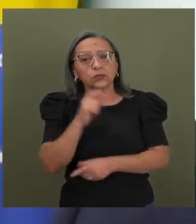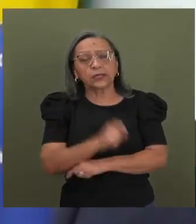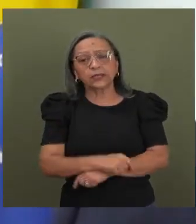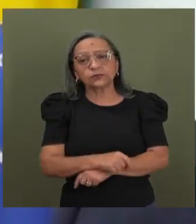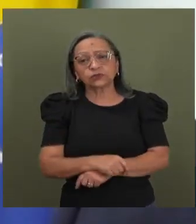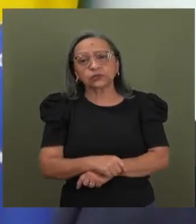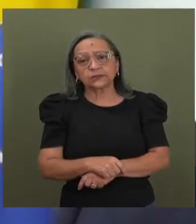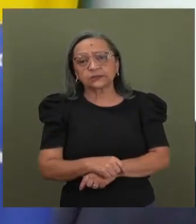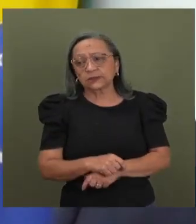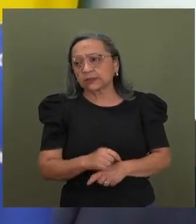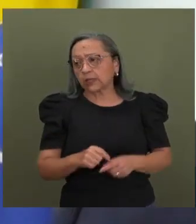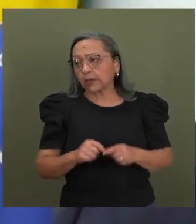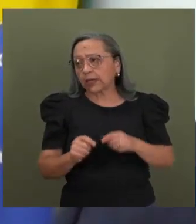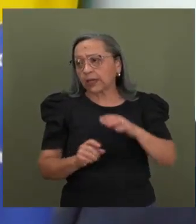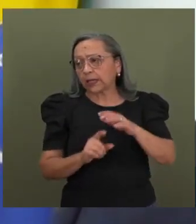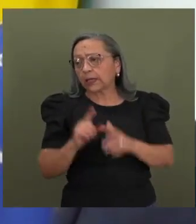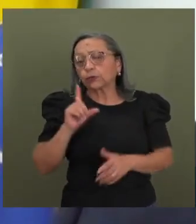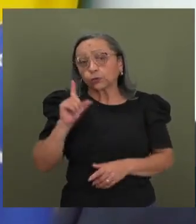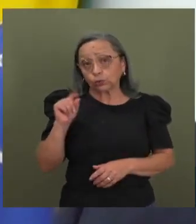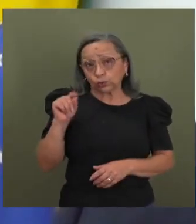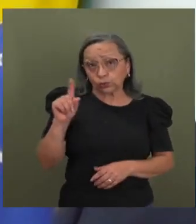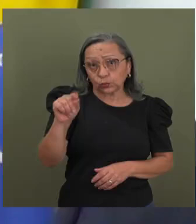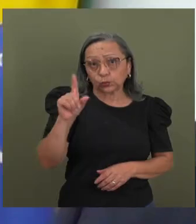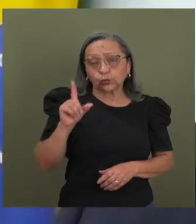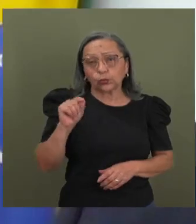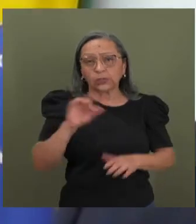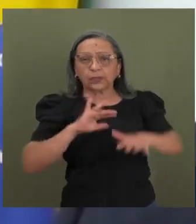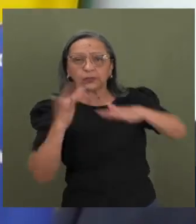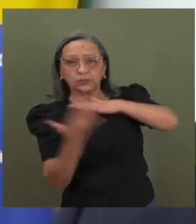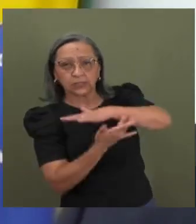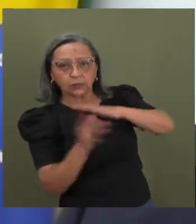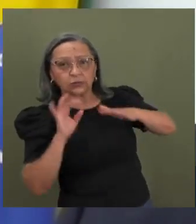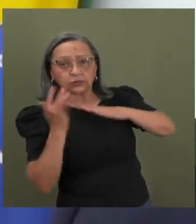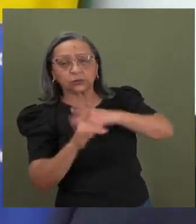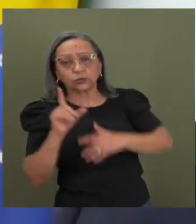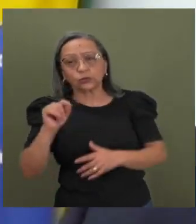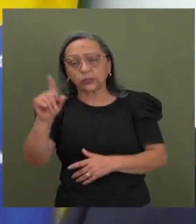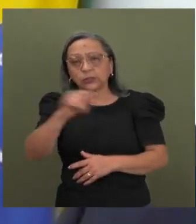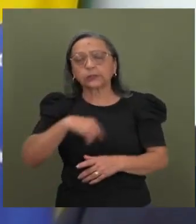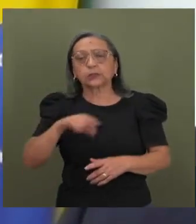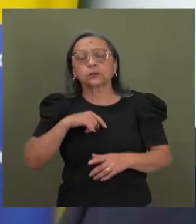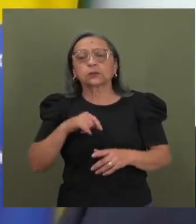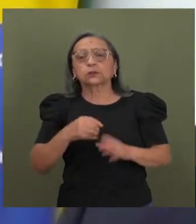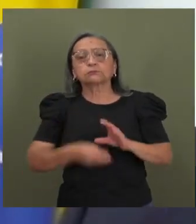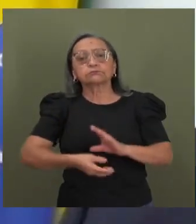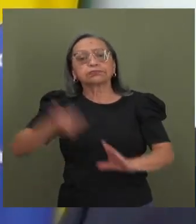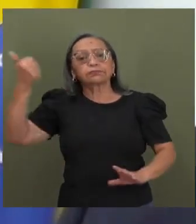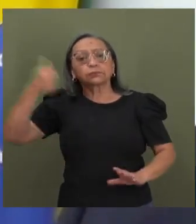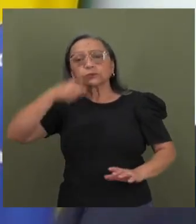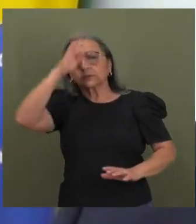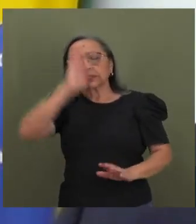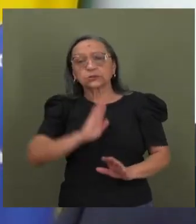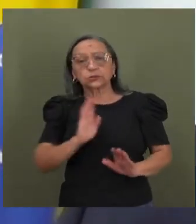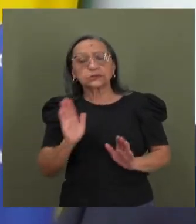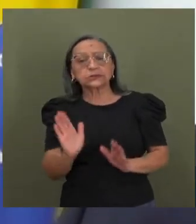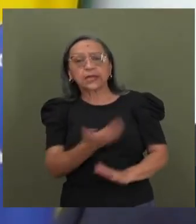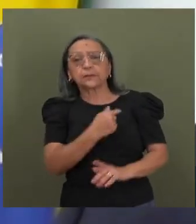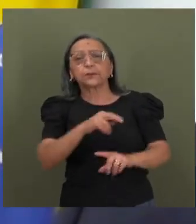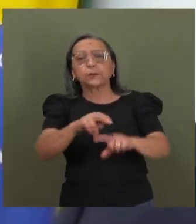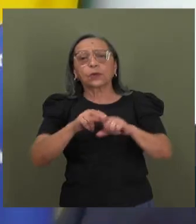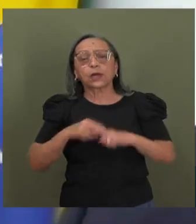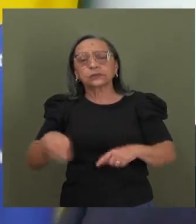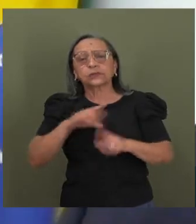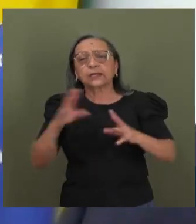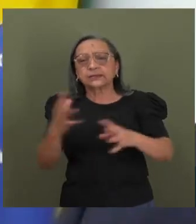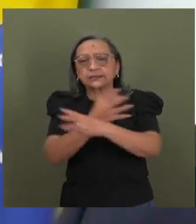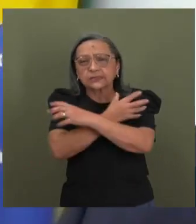das maiores e mais respeitadas plataformas do mundo, se retira do Brasil por causa da